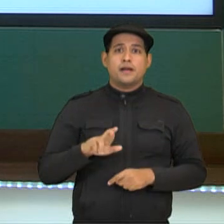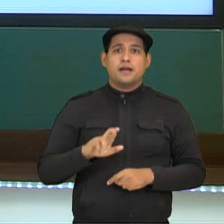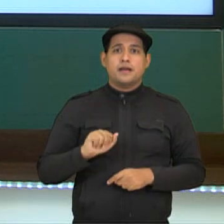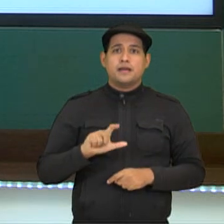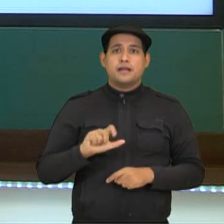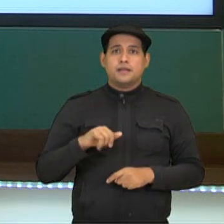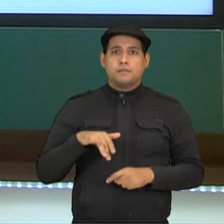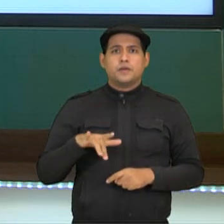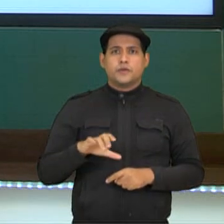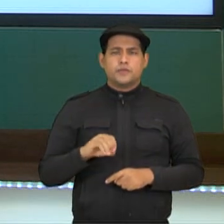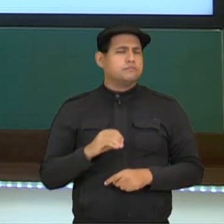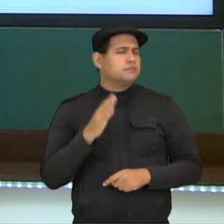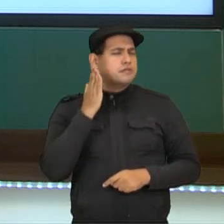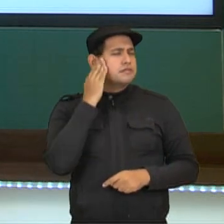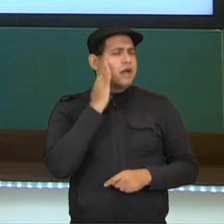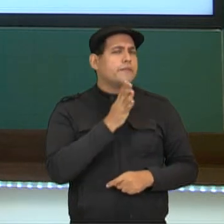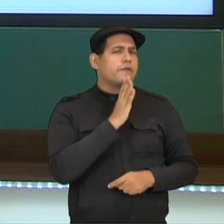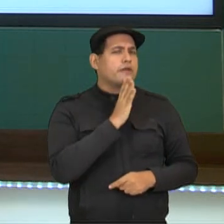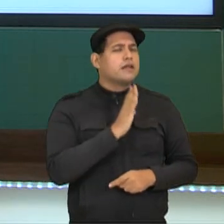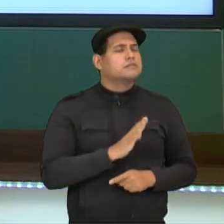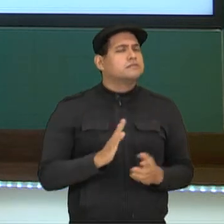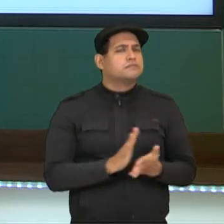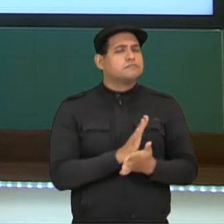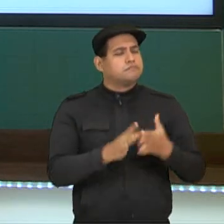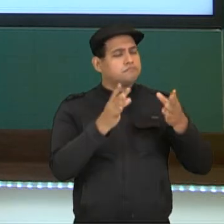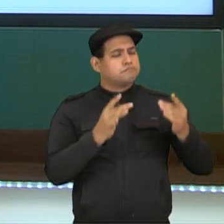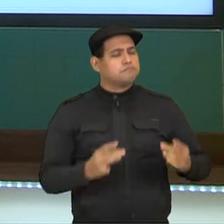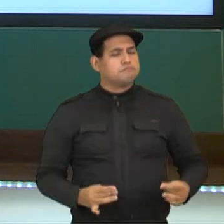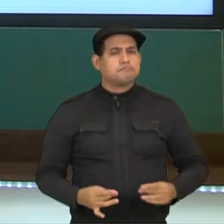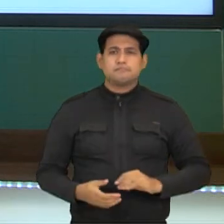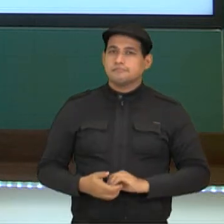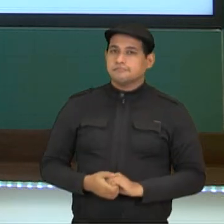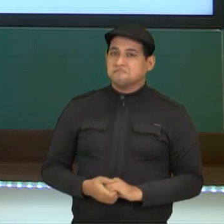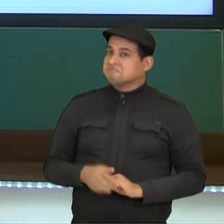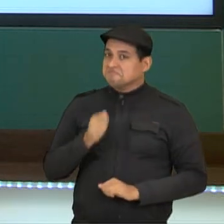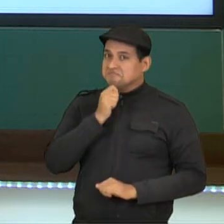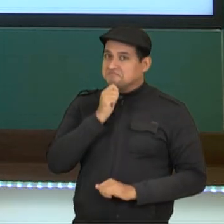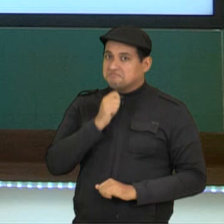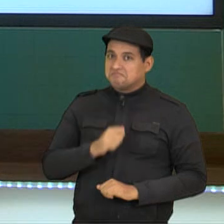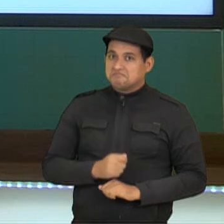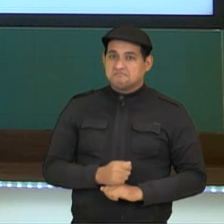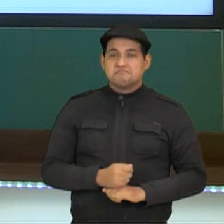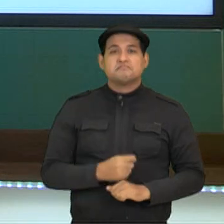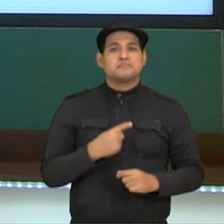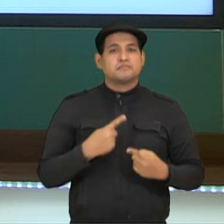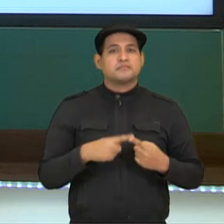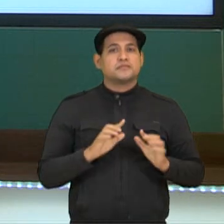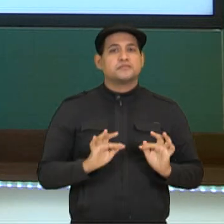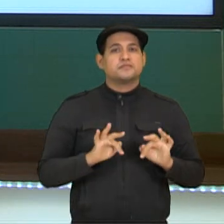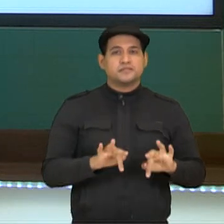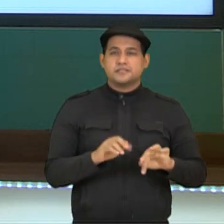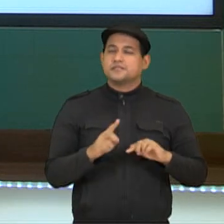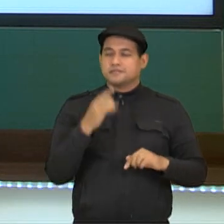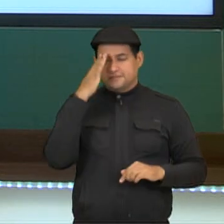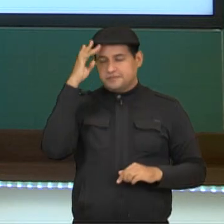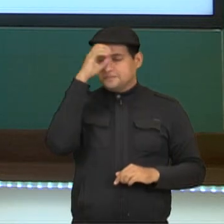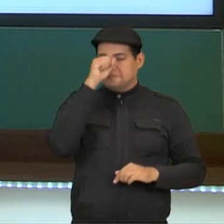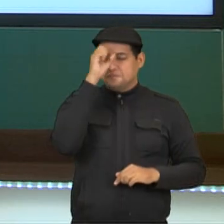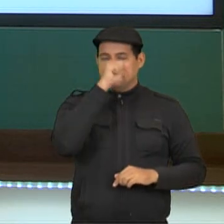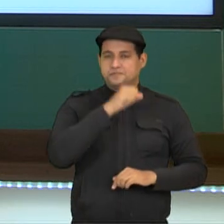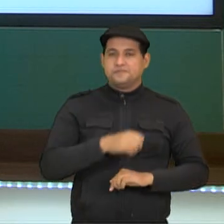do paralímpico. Você sabe dizer alguma dessas provas? Se você não sabe, com certeza no final da nossa aula você vai